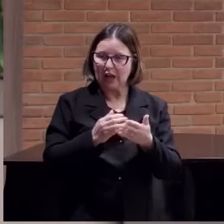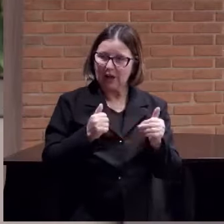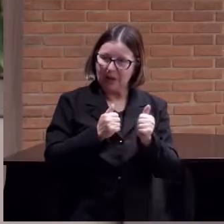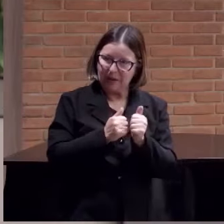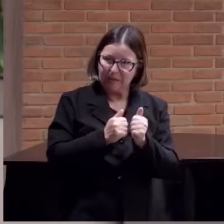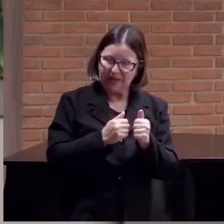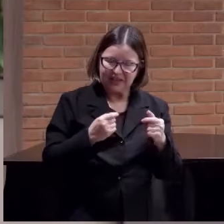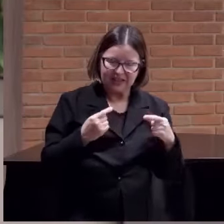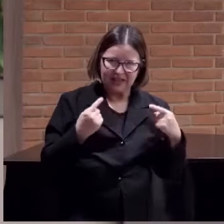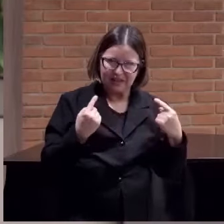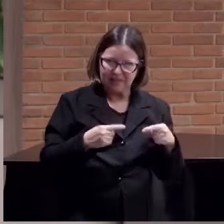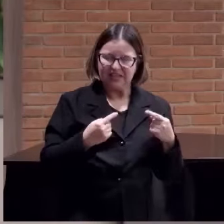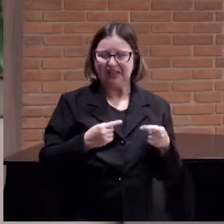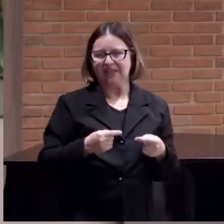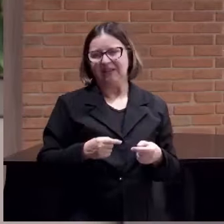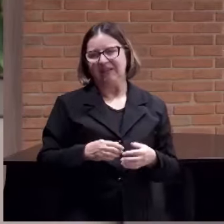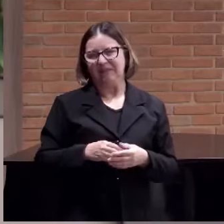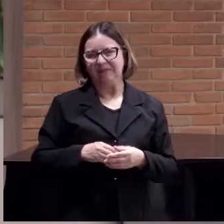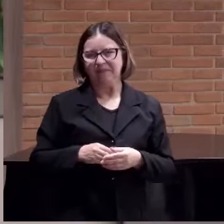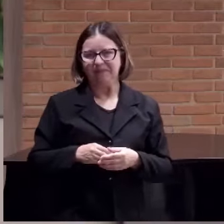a criar entraves.